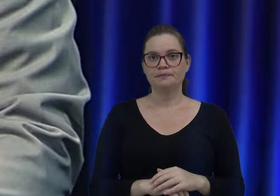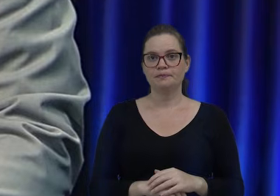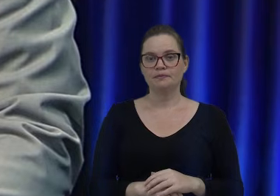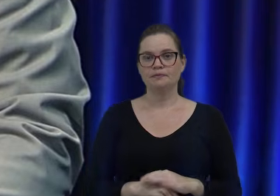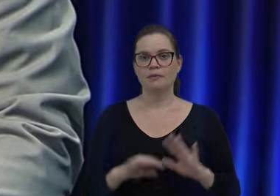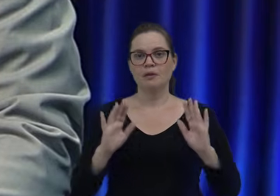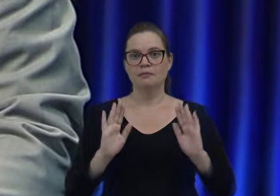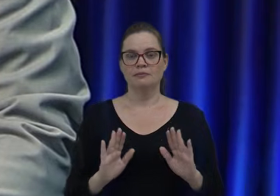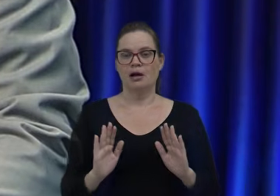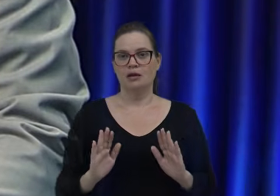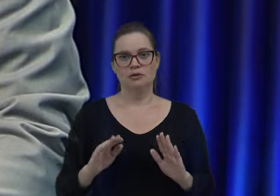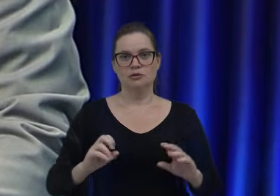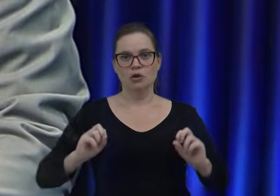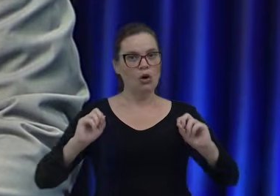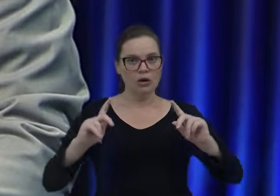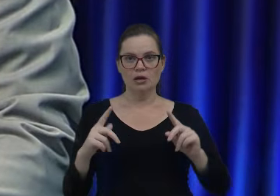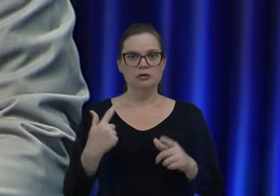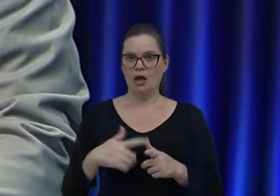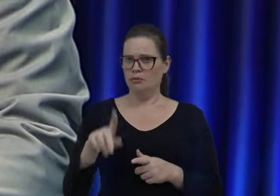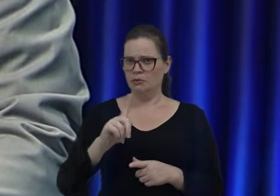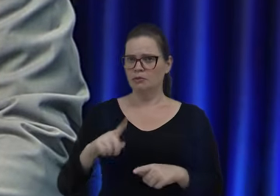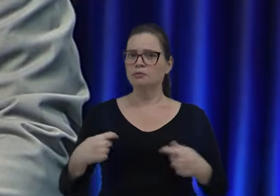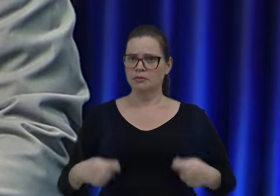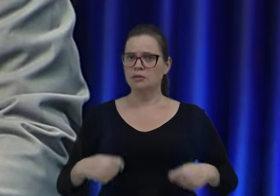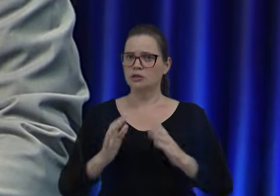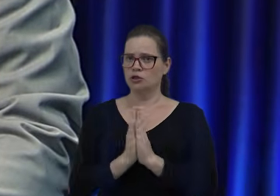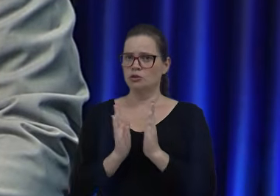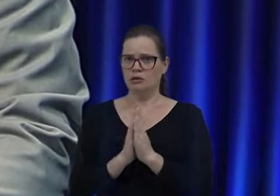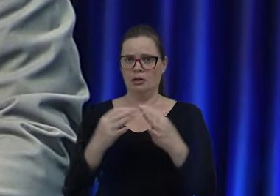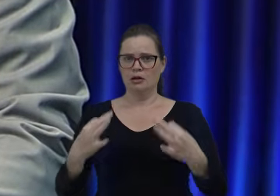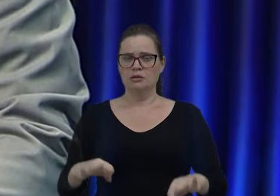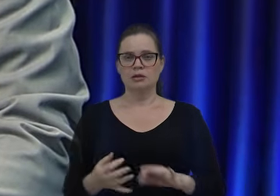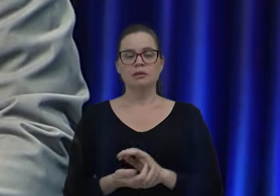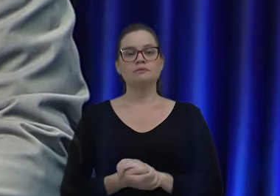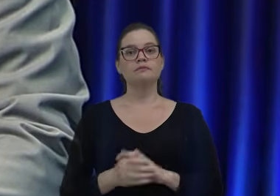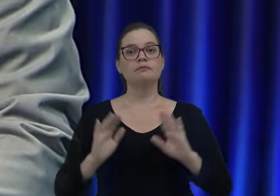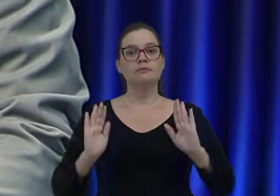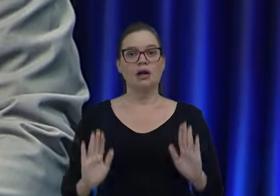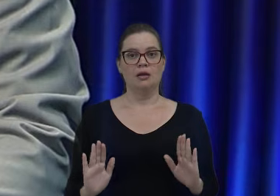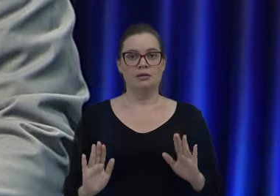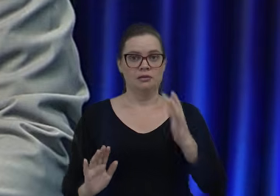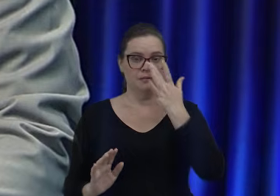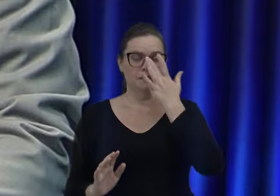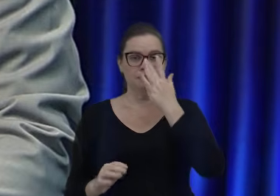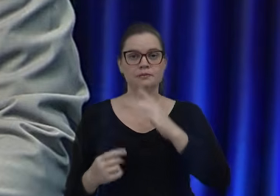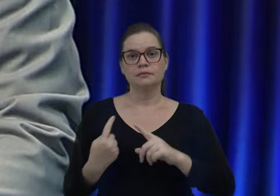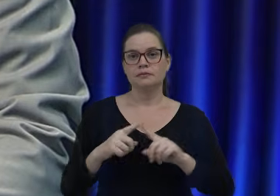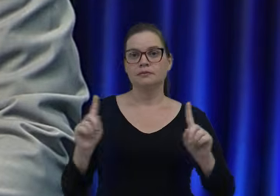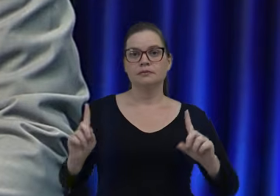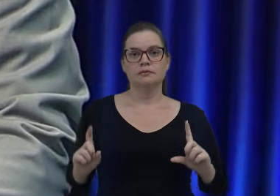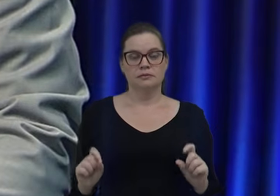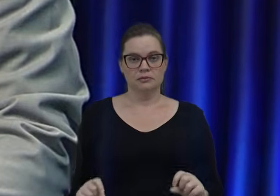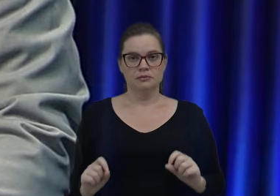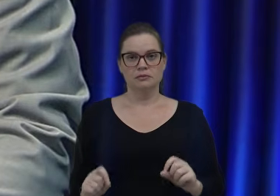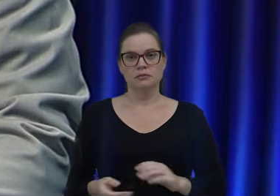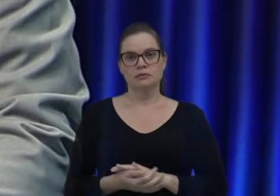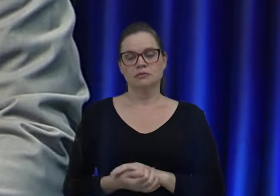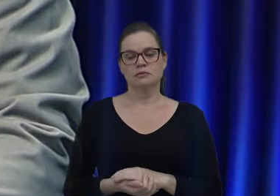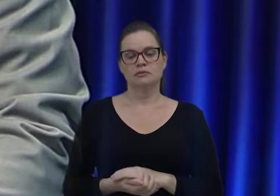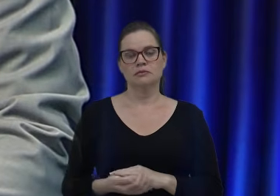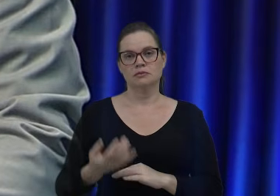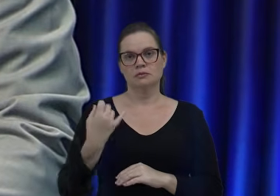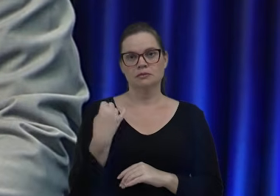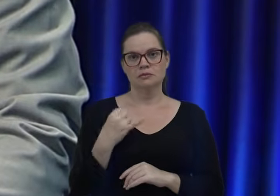E não tem problema nenhum orar por isso, deve-se orar sim. Mas talvez,